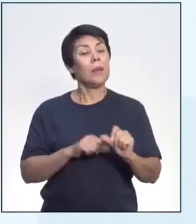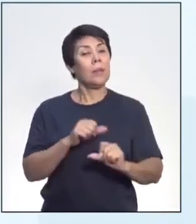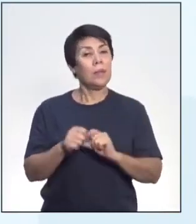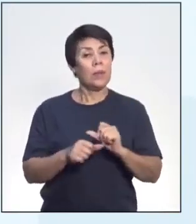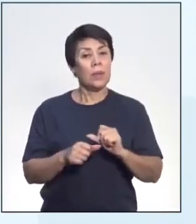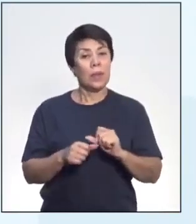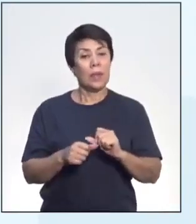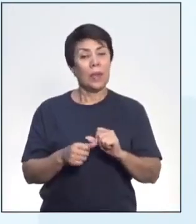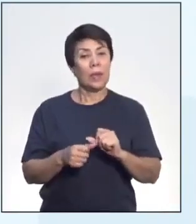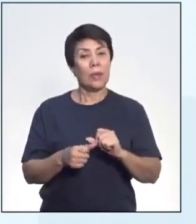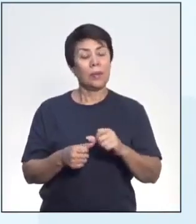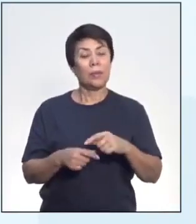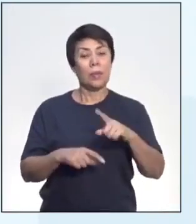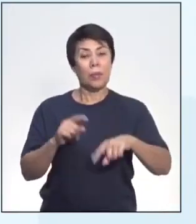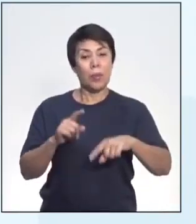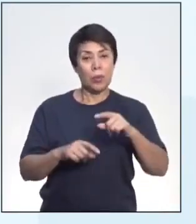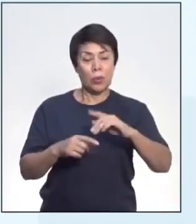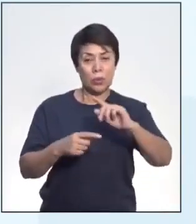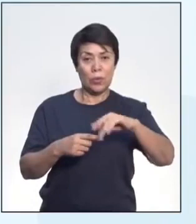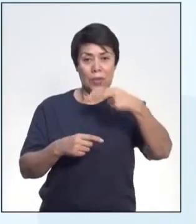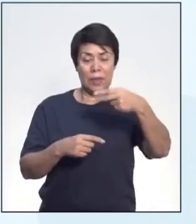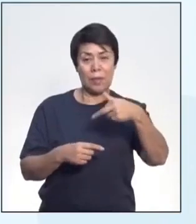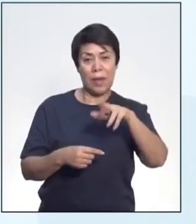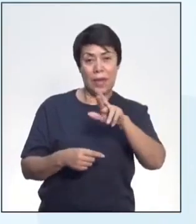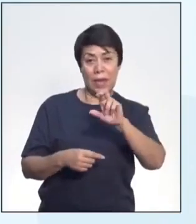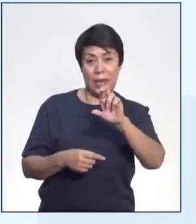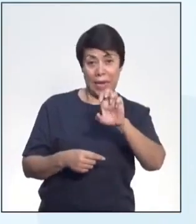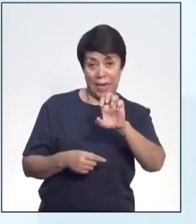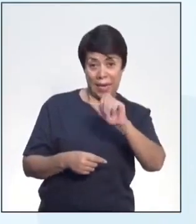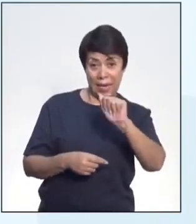sobre reagente. Quem é meu produto? O